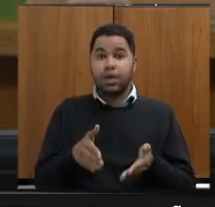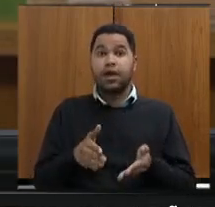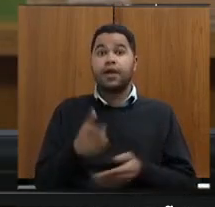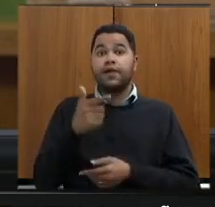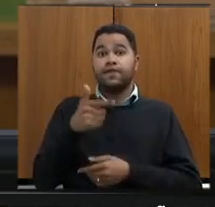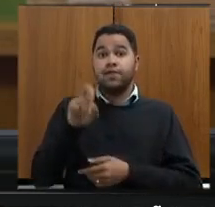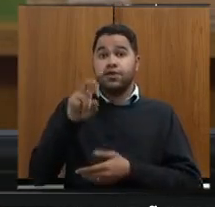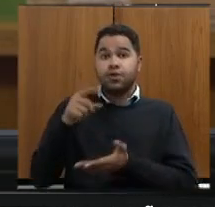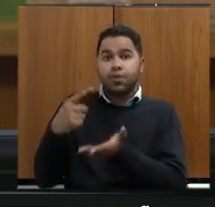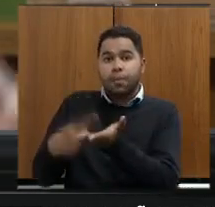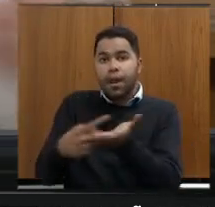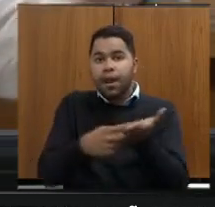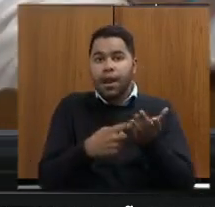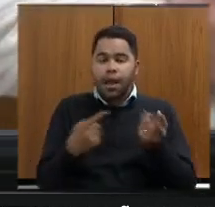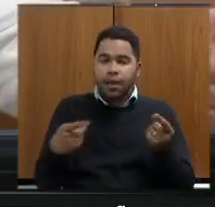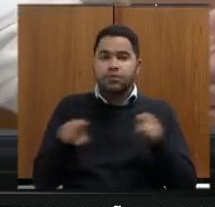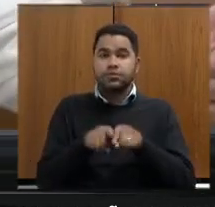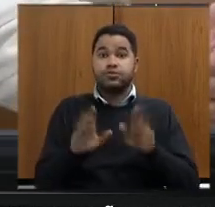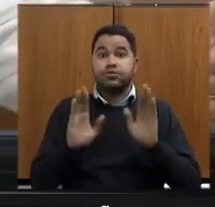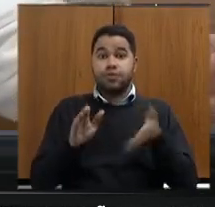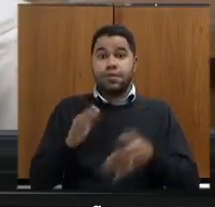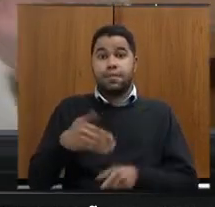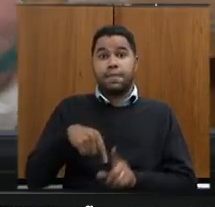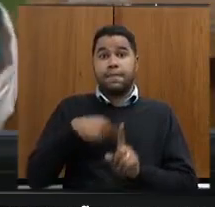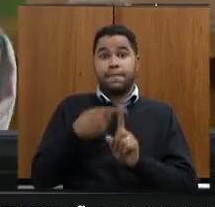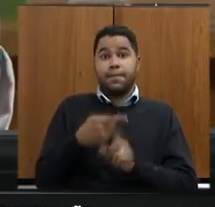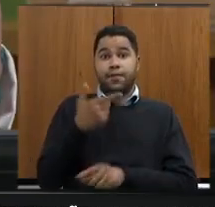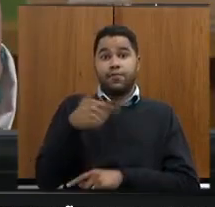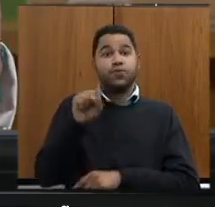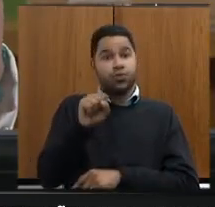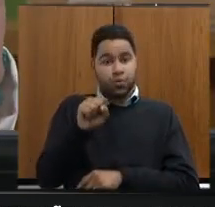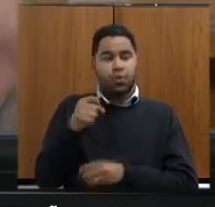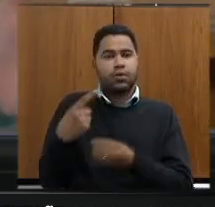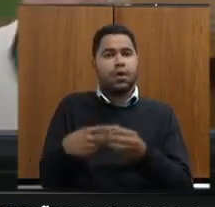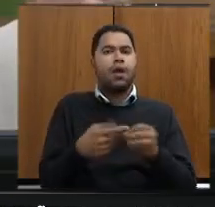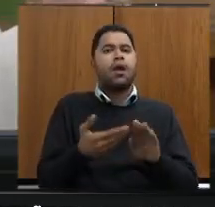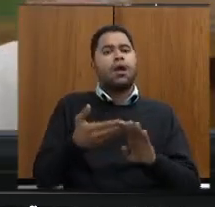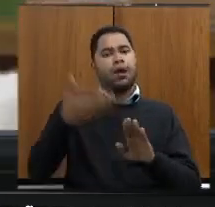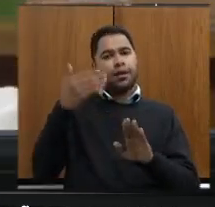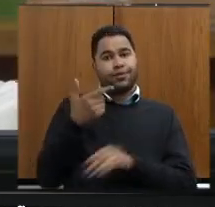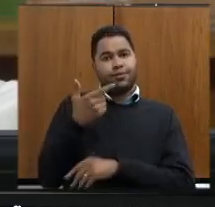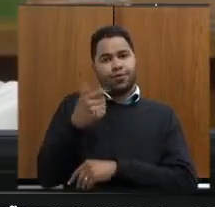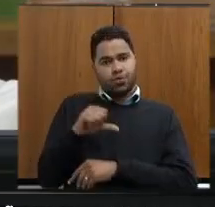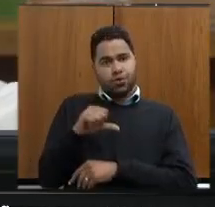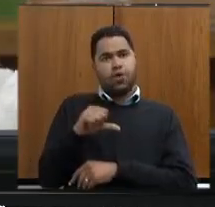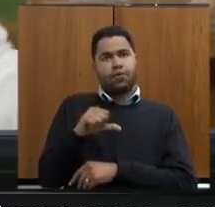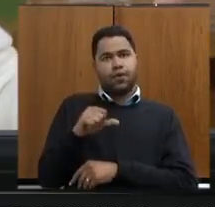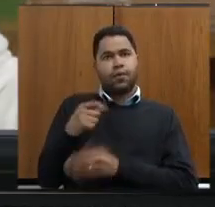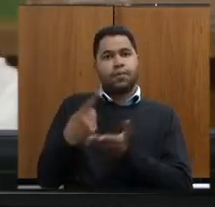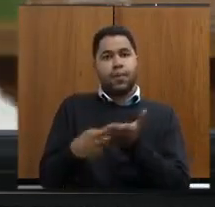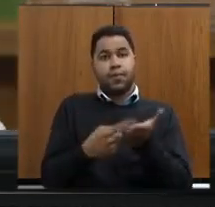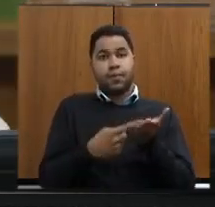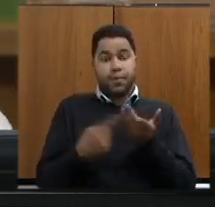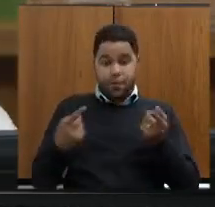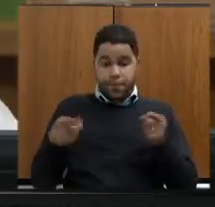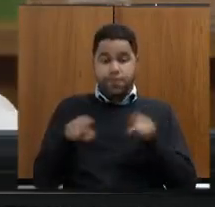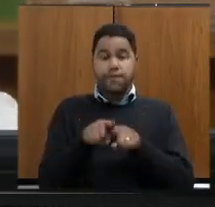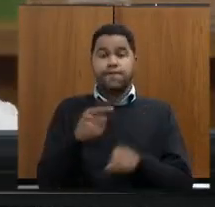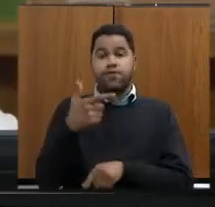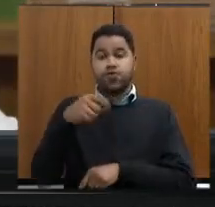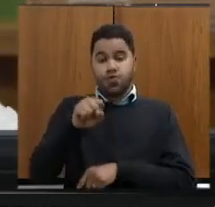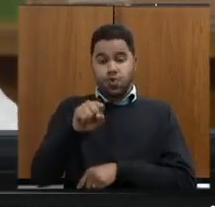para ampliação Então já atingiremos mais 28 municípios antes temos 29 só com os convênios assinados atende 28 municípios